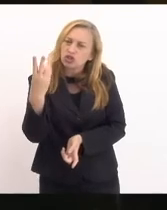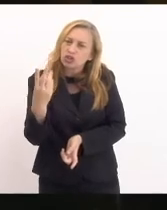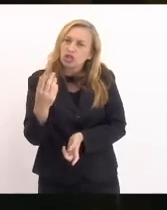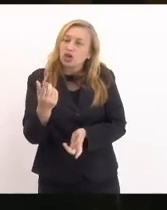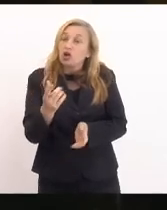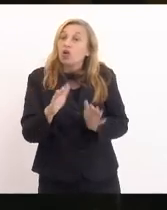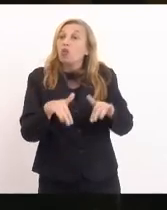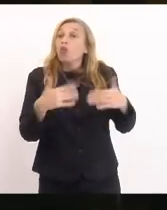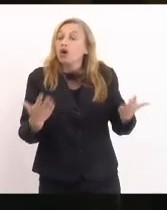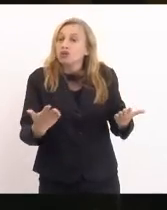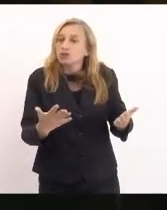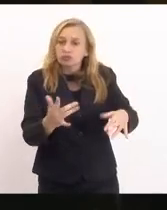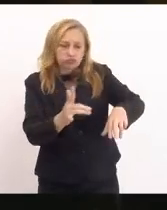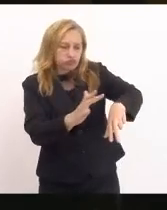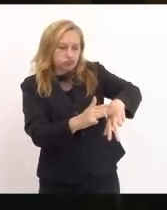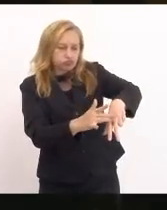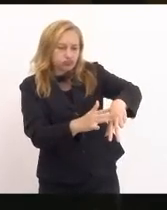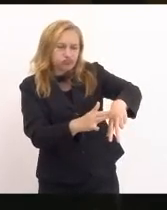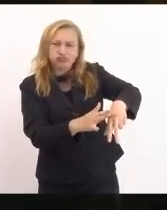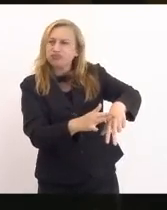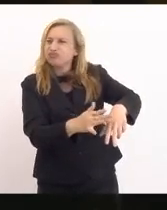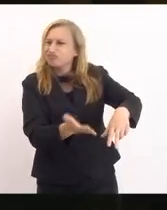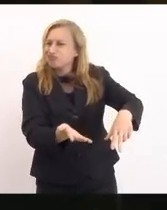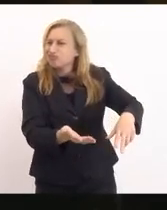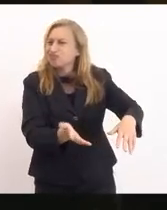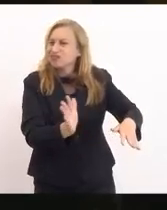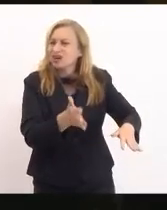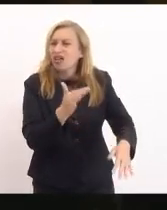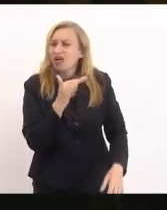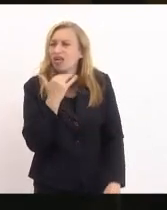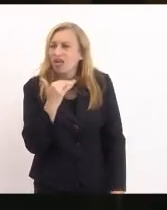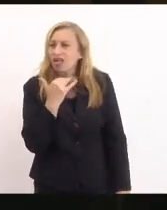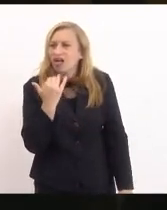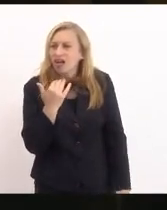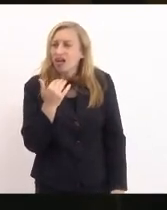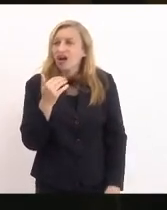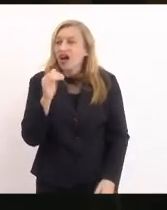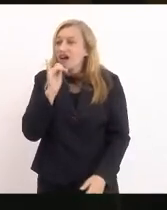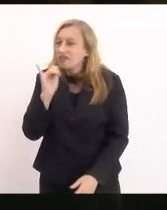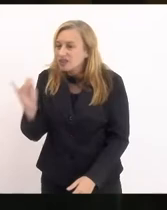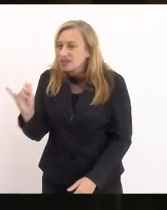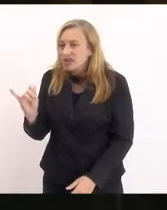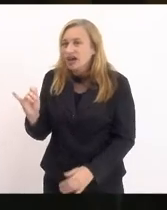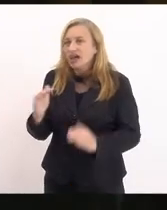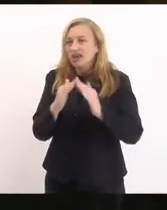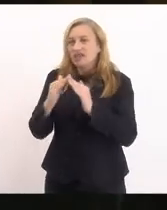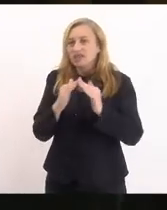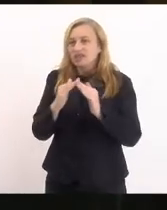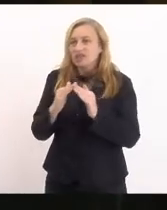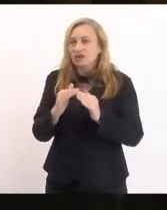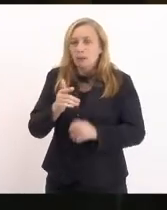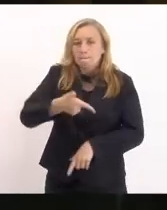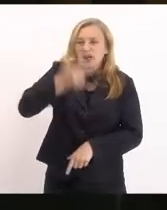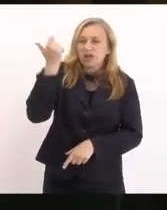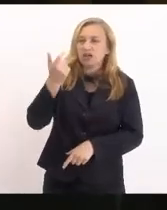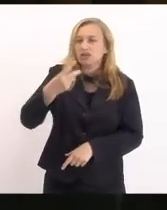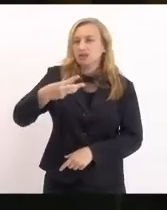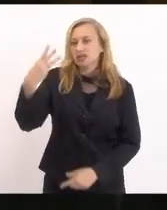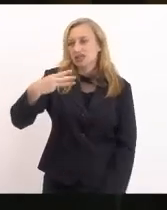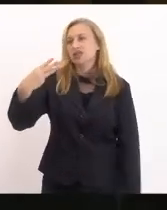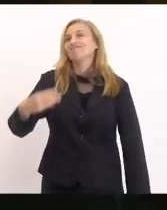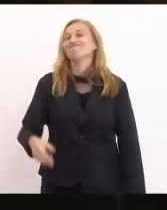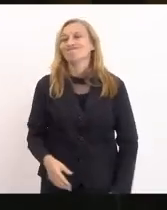vítima, quase agonizando já, tentava alertar que era o vizinho, ele atirou uma terceira vez. Atirou uma terceira